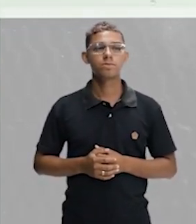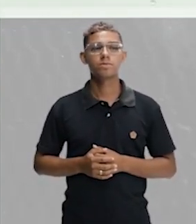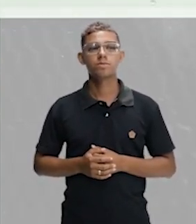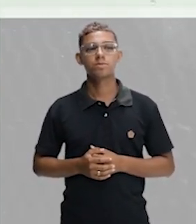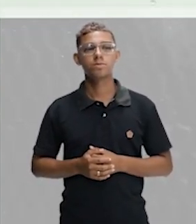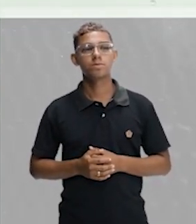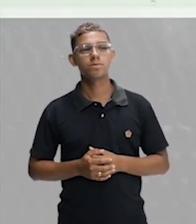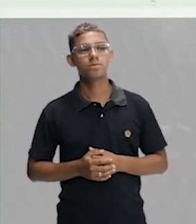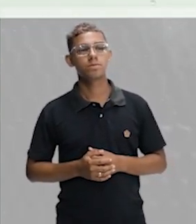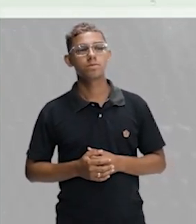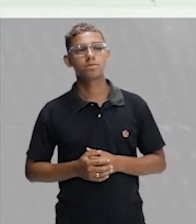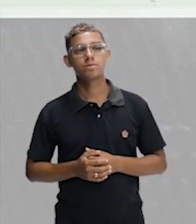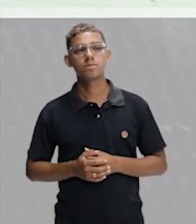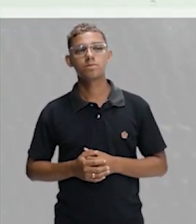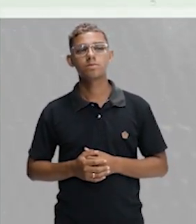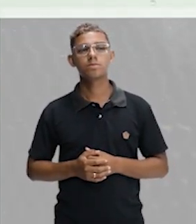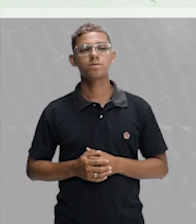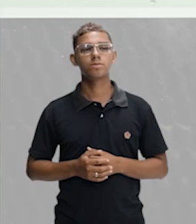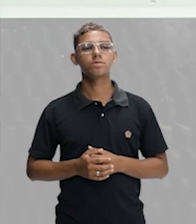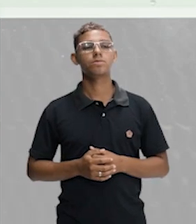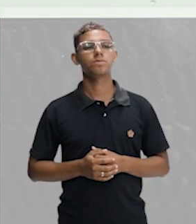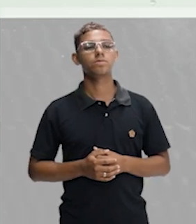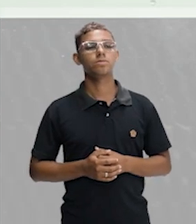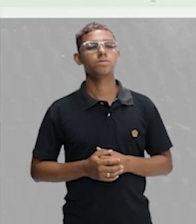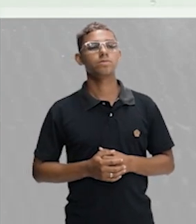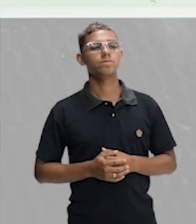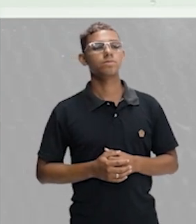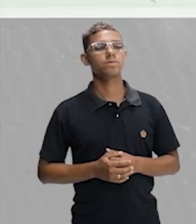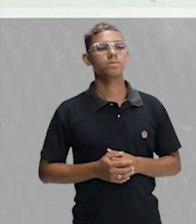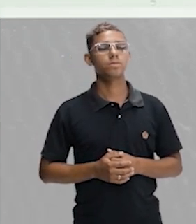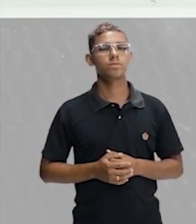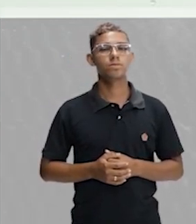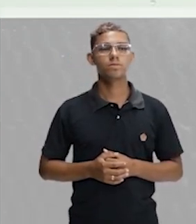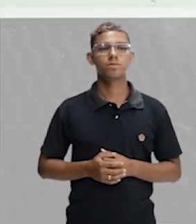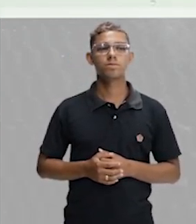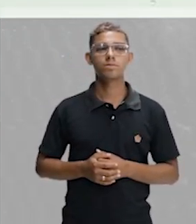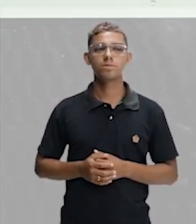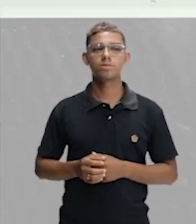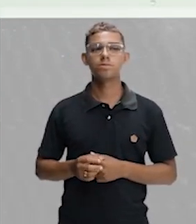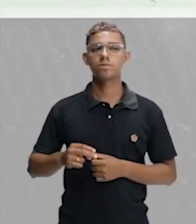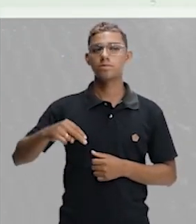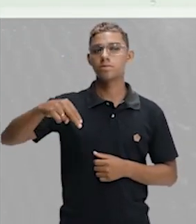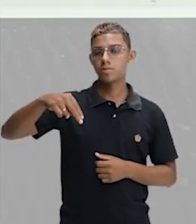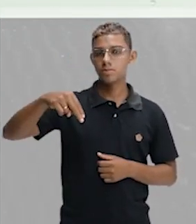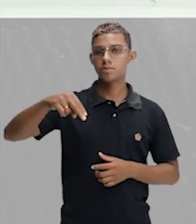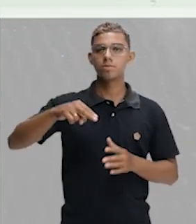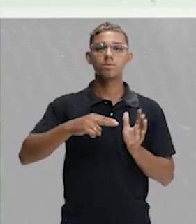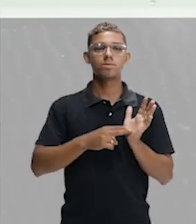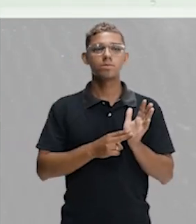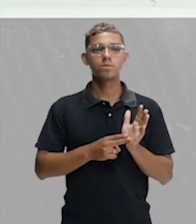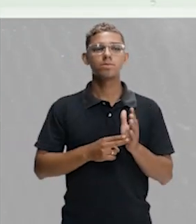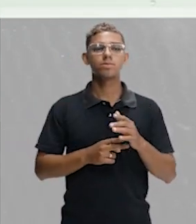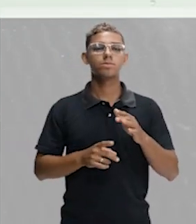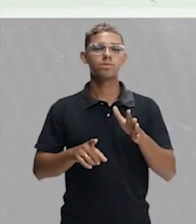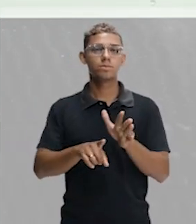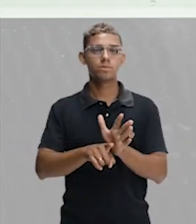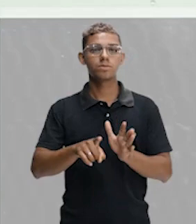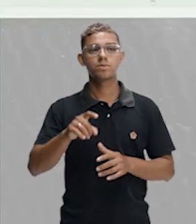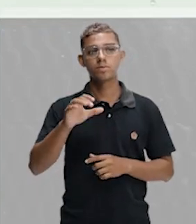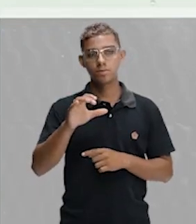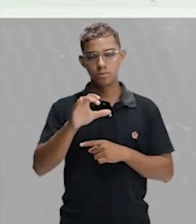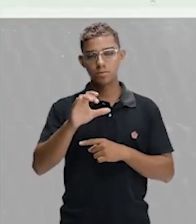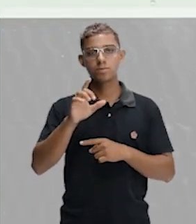menos C sobre B ele vai ser o coeficiente linear pessoal o que que é coeficiente